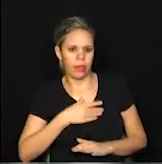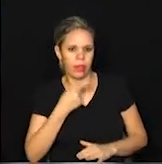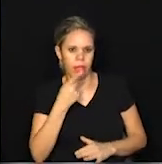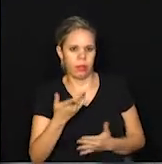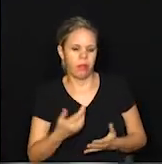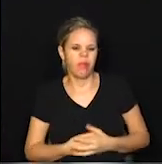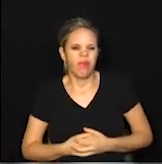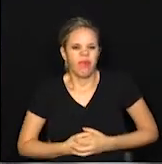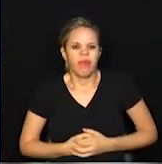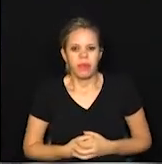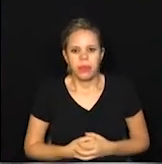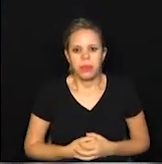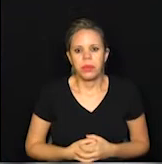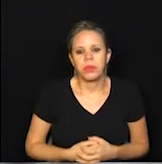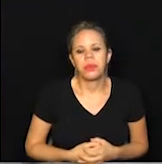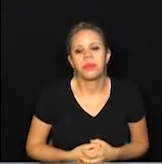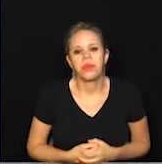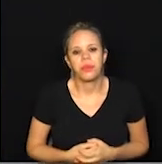falar.